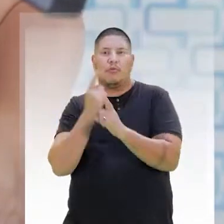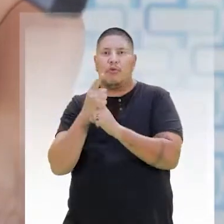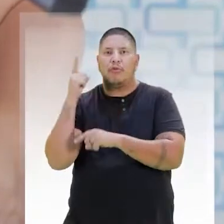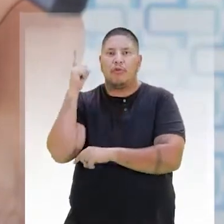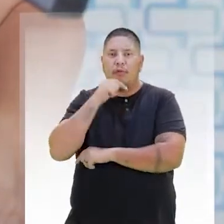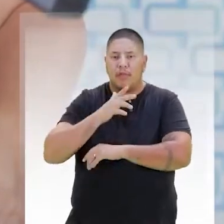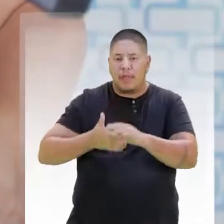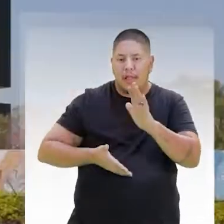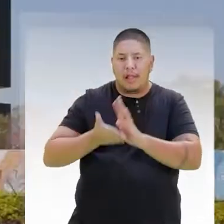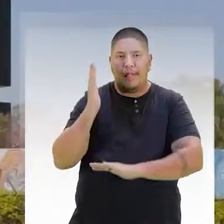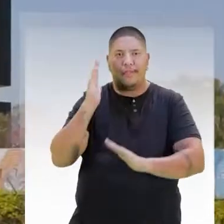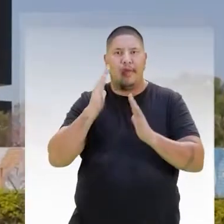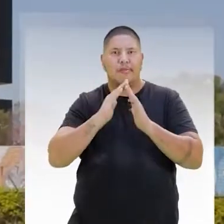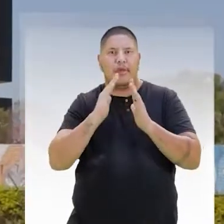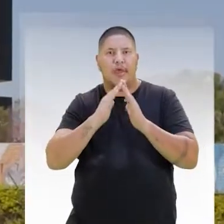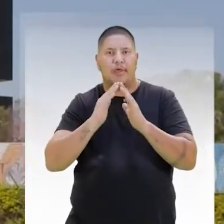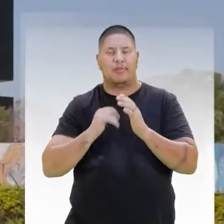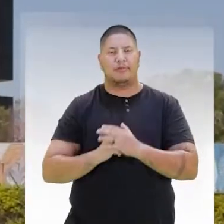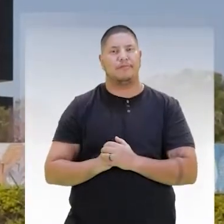do meu portão.